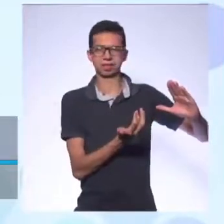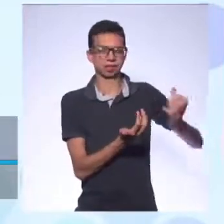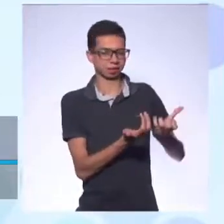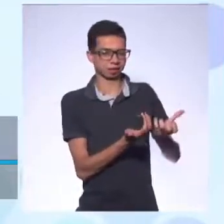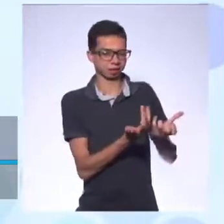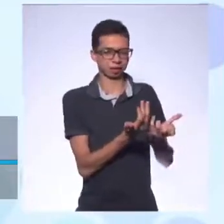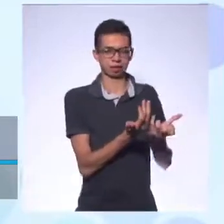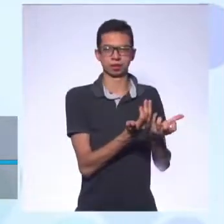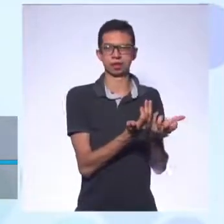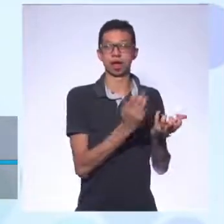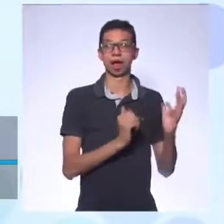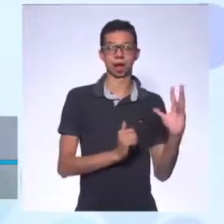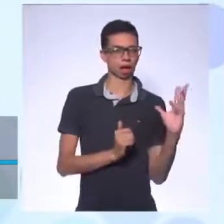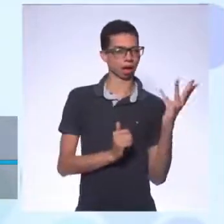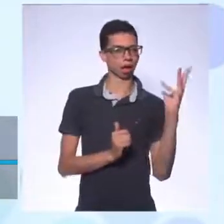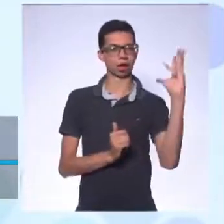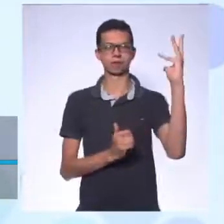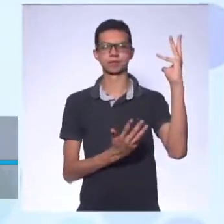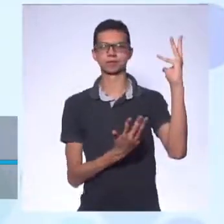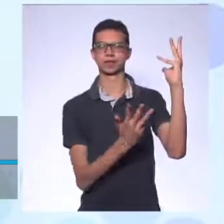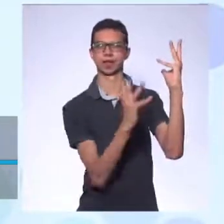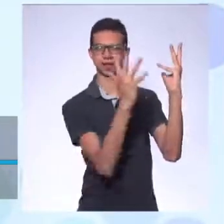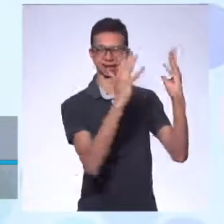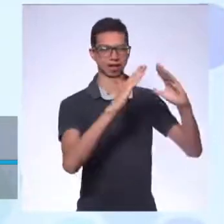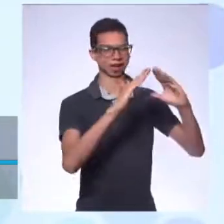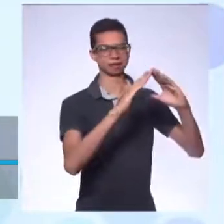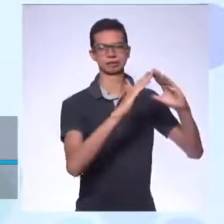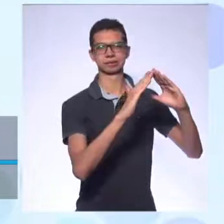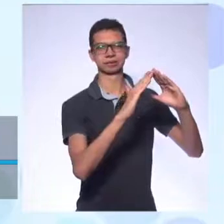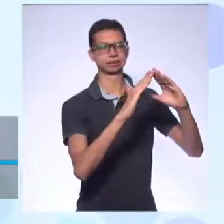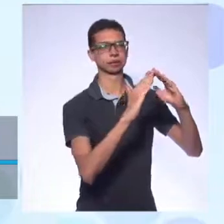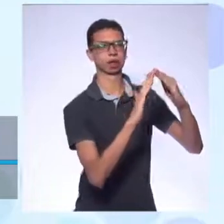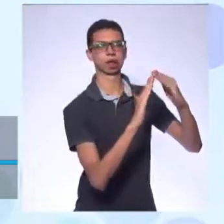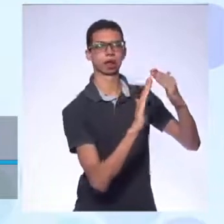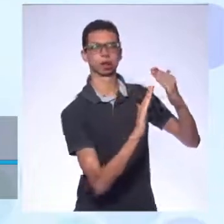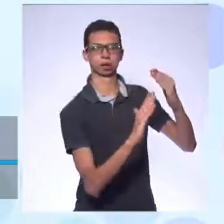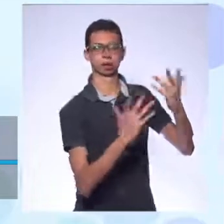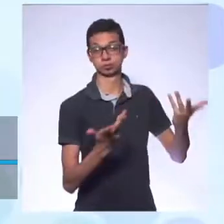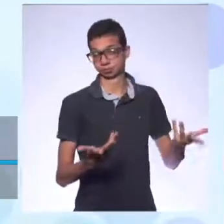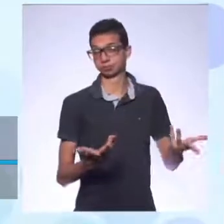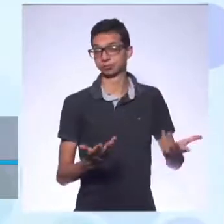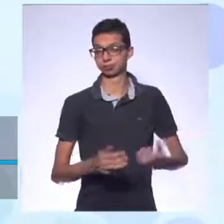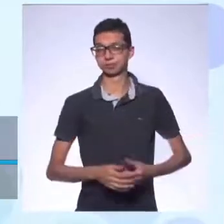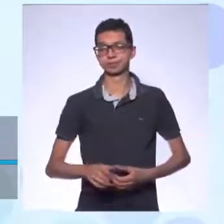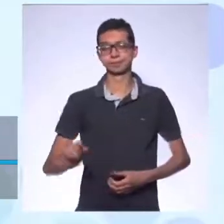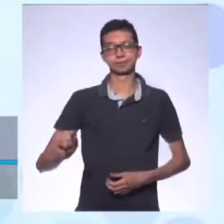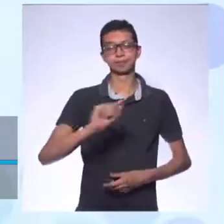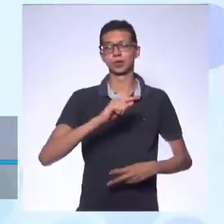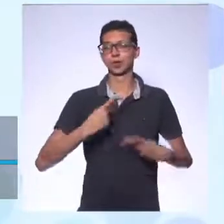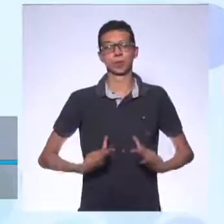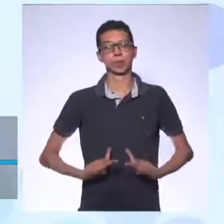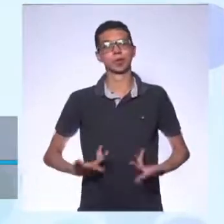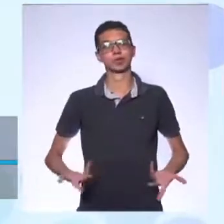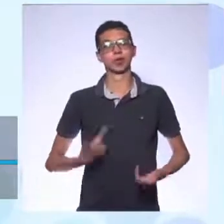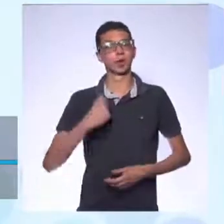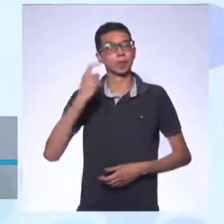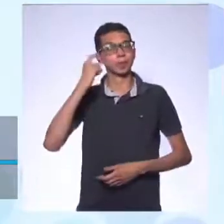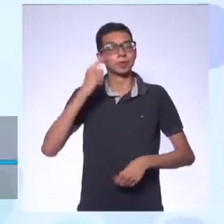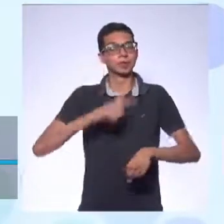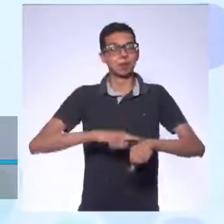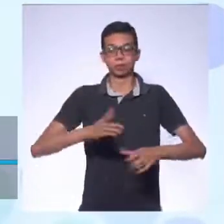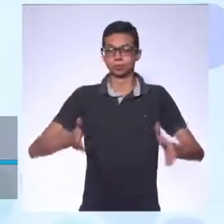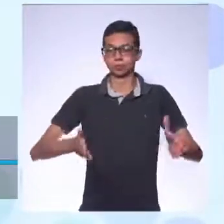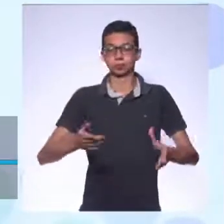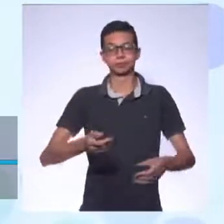aqui. E do jeito que está indo, talvez nossa passagem seja bem breve em relação a todos os outros seres vivos que já passaram. Então acho que é isso que a gente tem